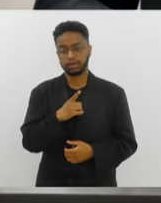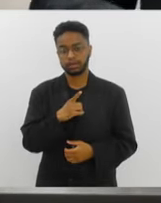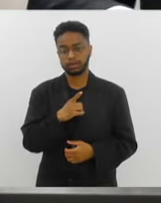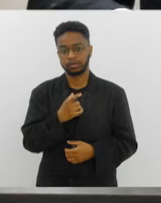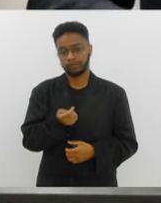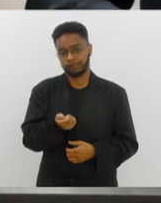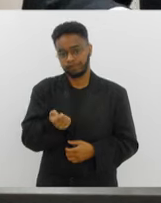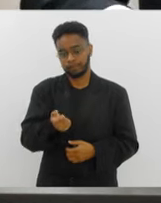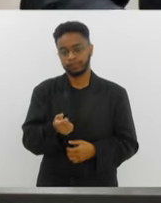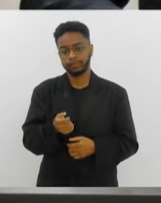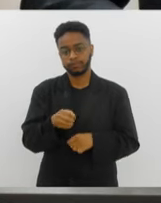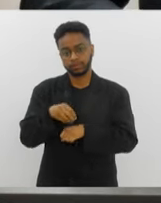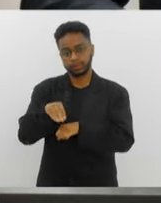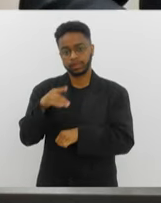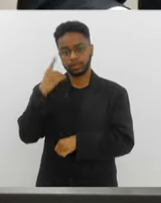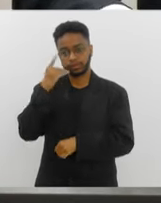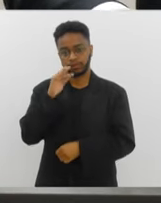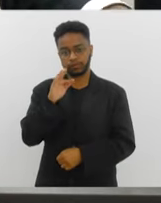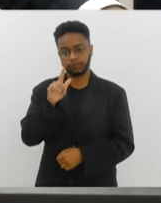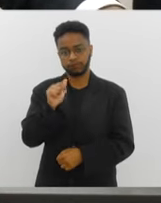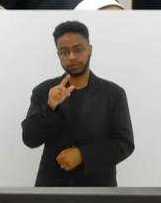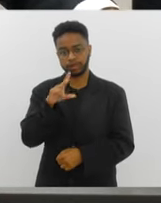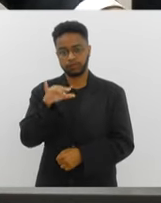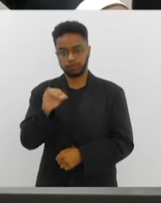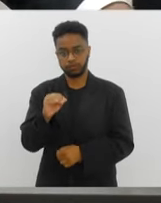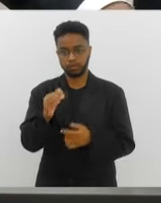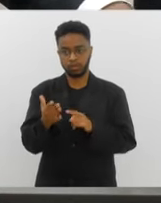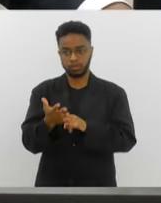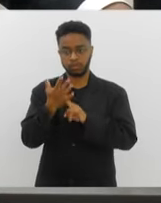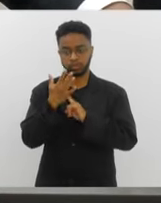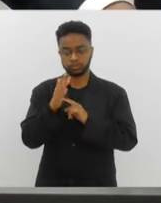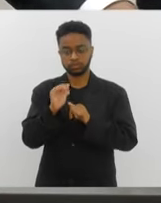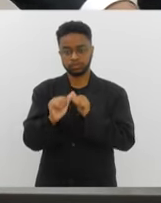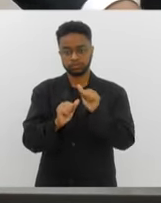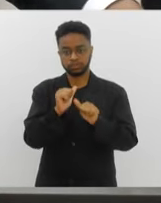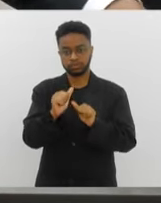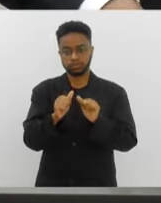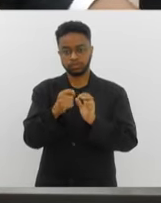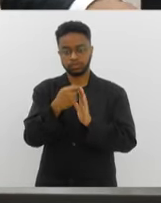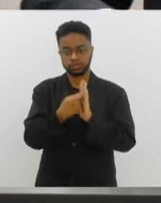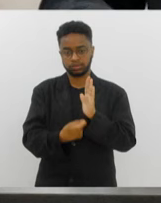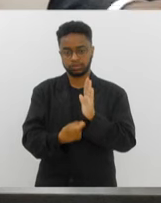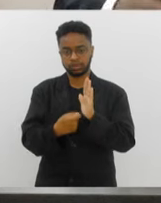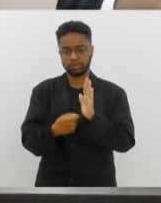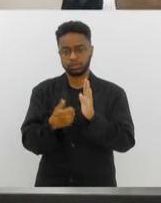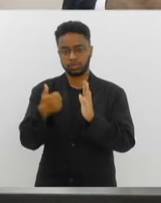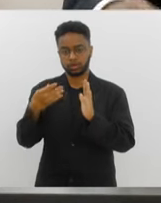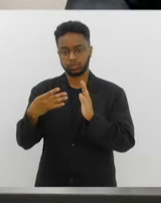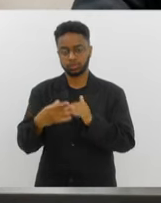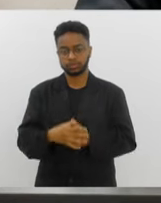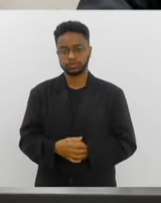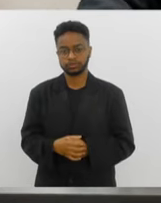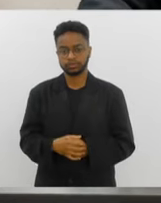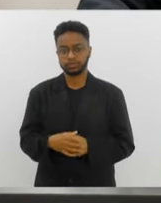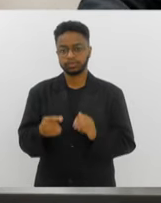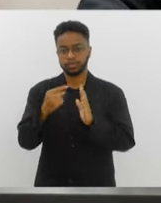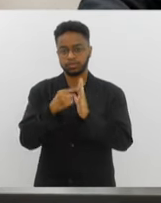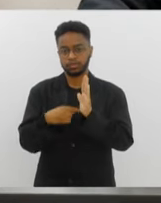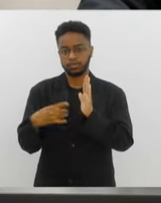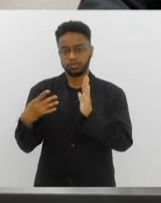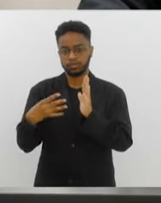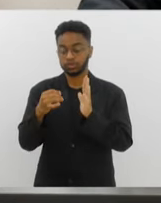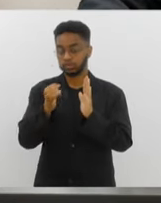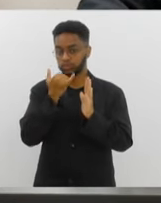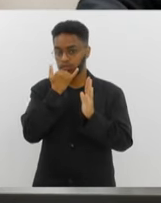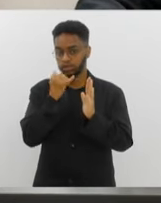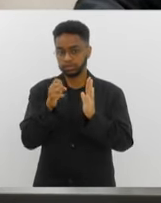a inquietação para o deputado Serafini nos apresentar essa reforma aí do 14. Item 4 da pauta. Não, desculpa,